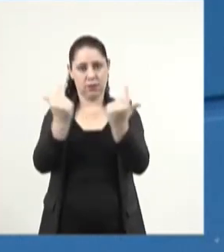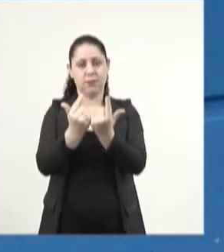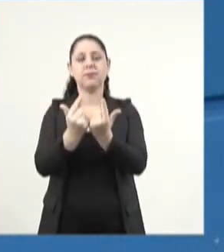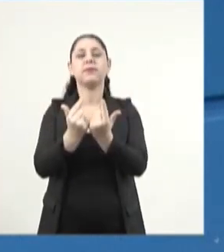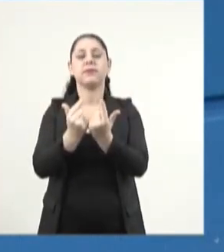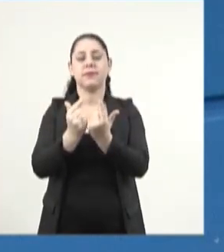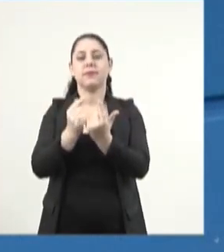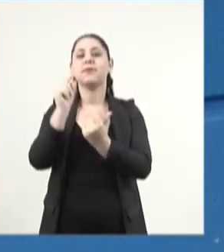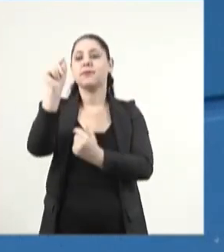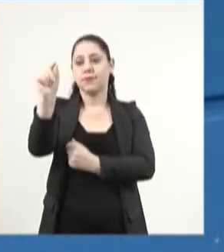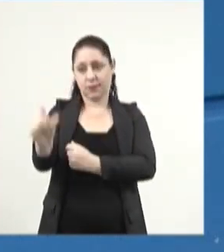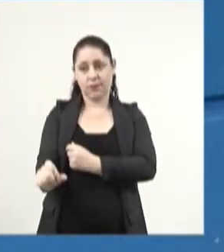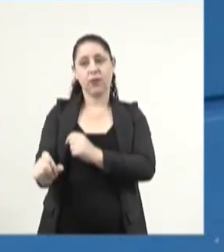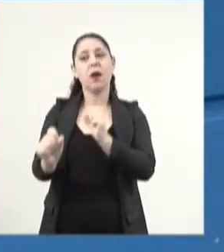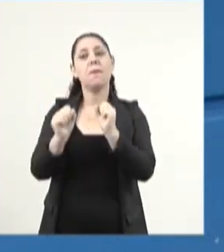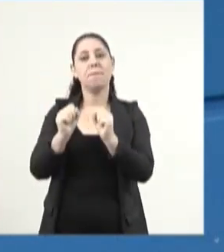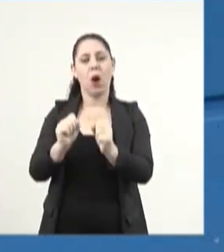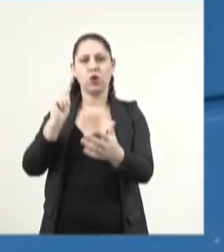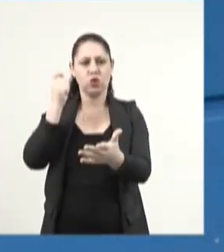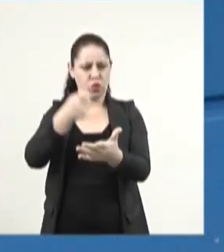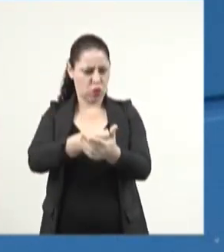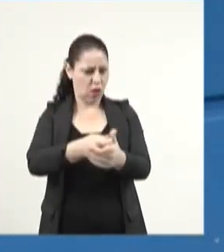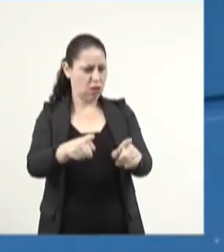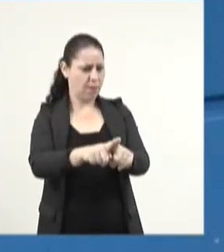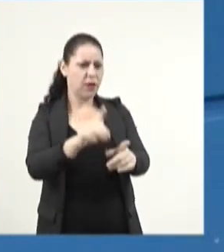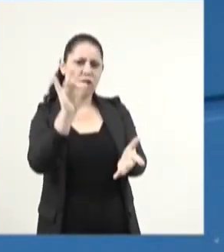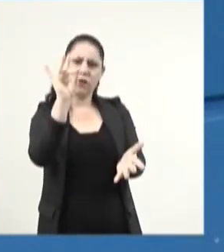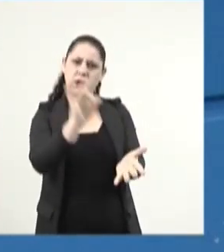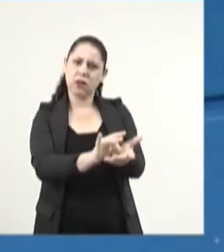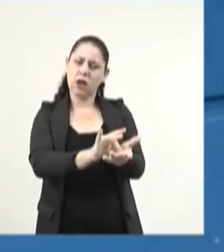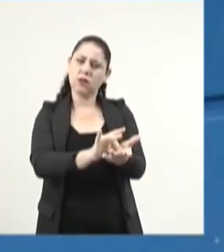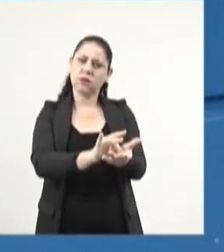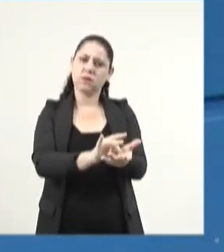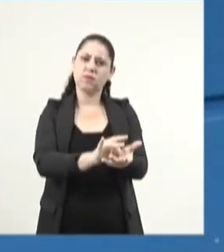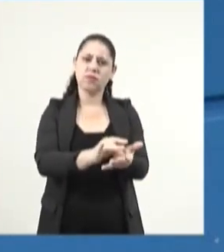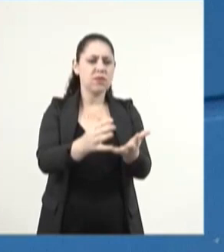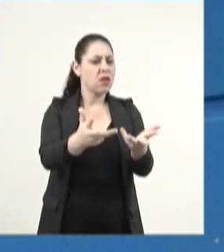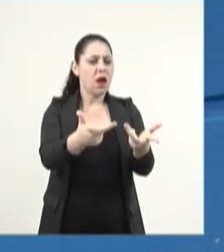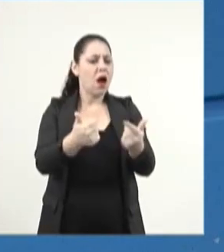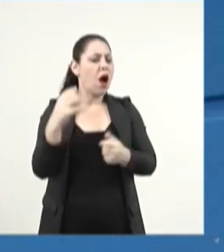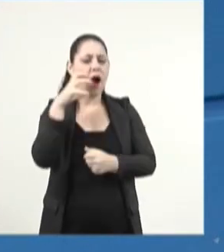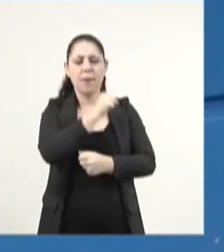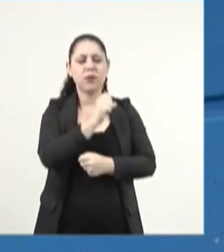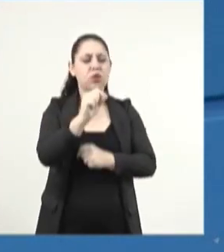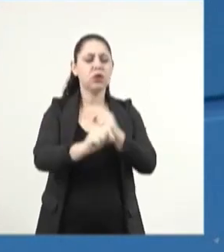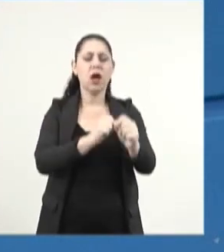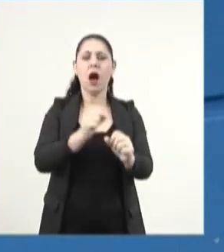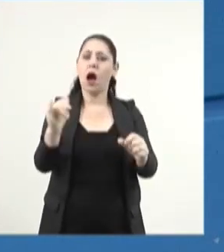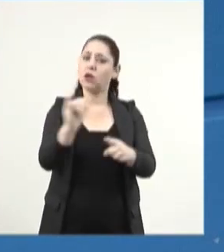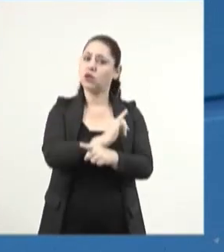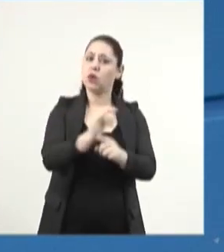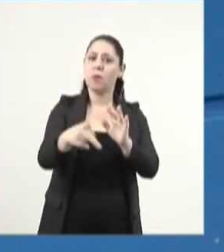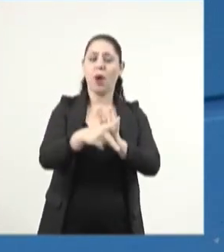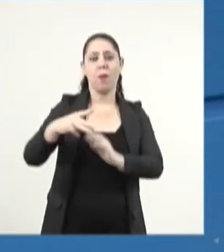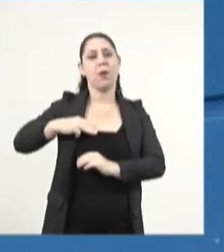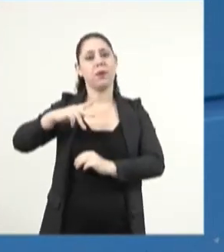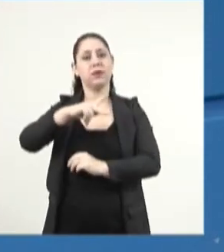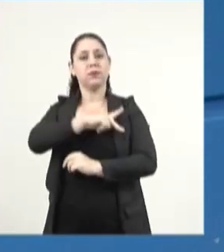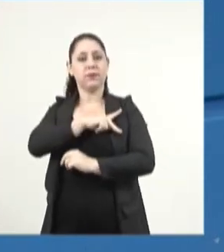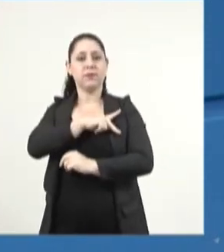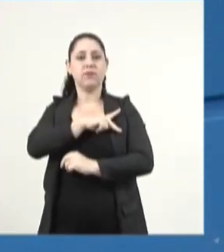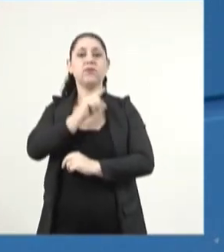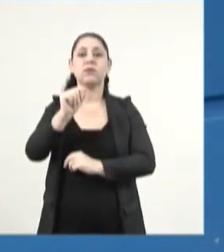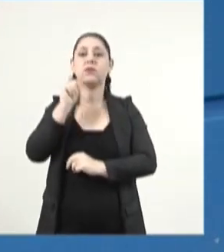Casa para que ele possa cobrar efetividade, ações dos membros do Ministério